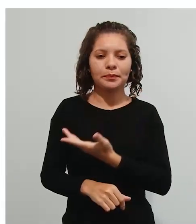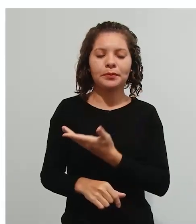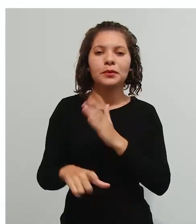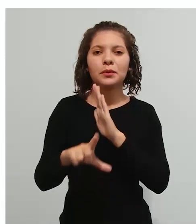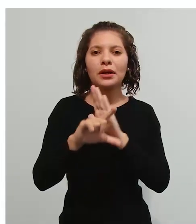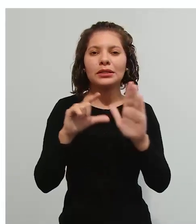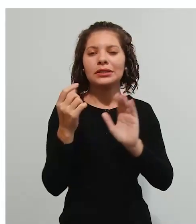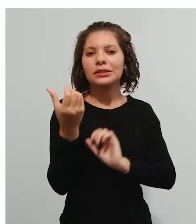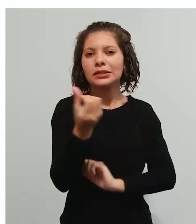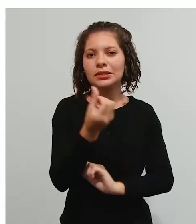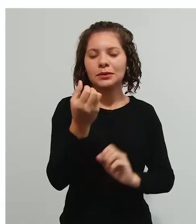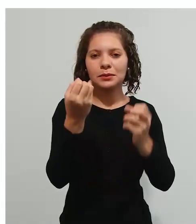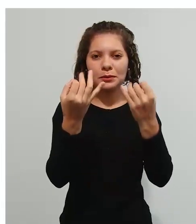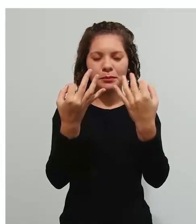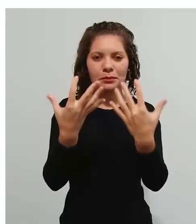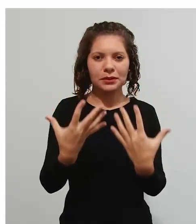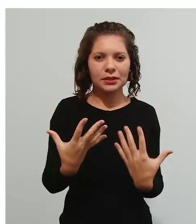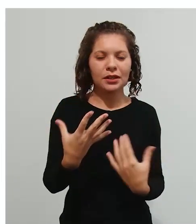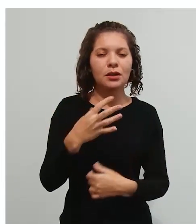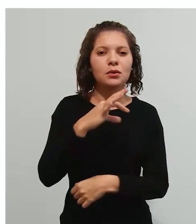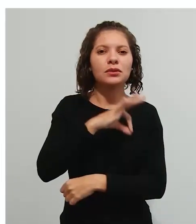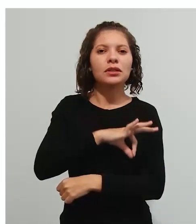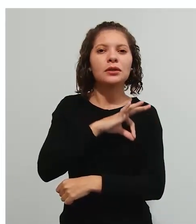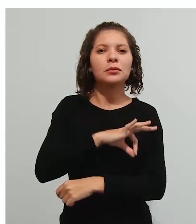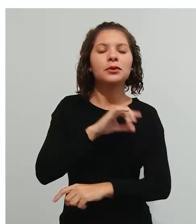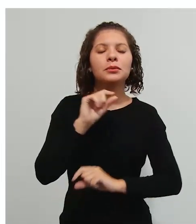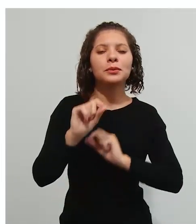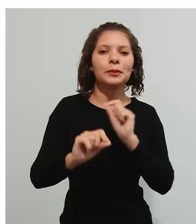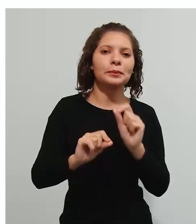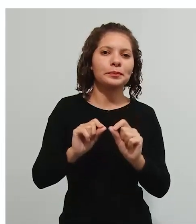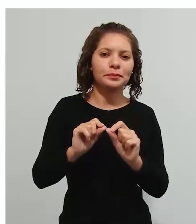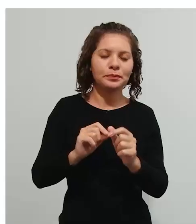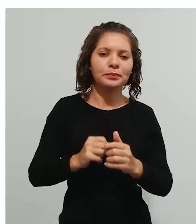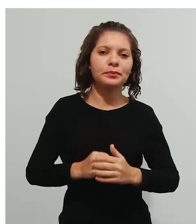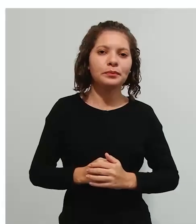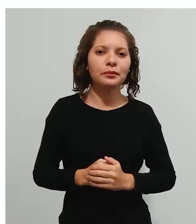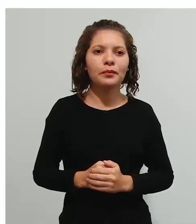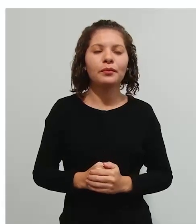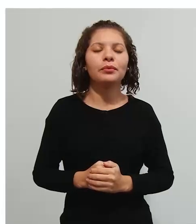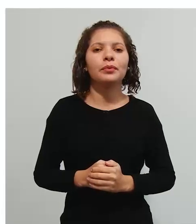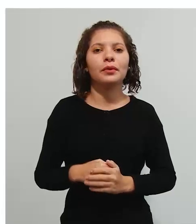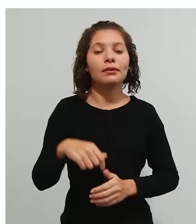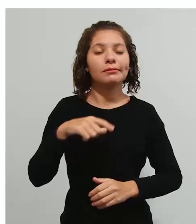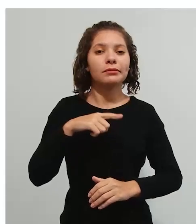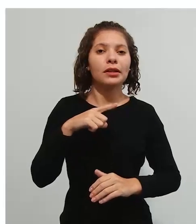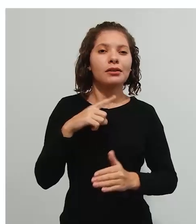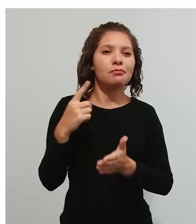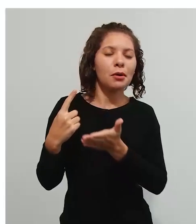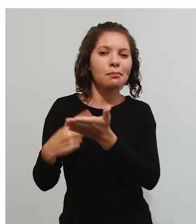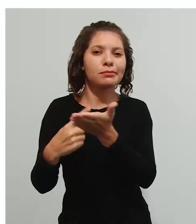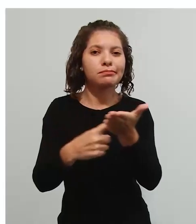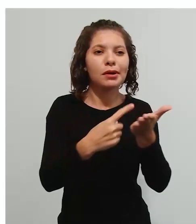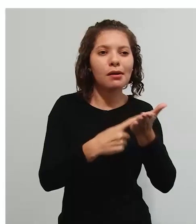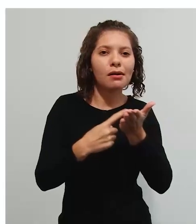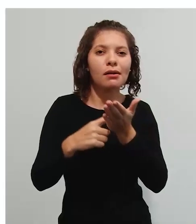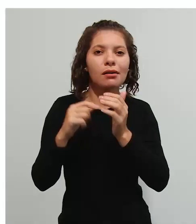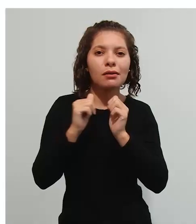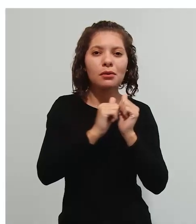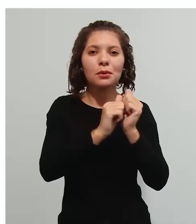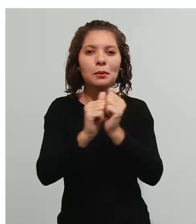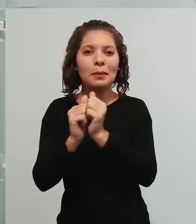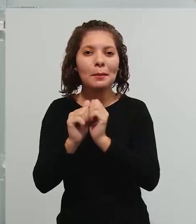são. Alimentação, moradia, transporte, escola, enfim. Não é